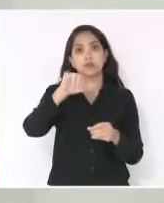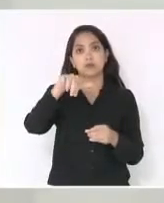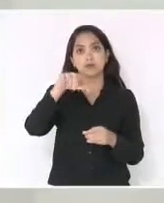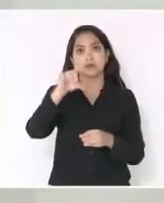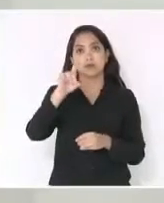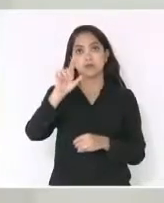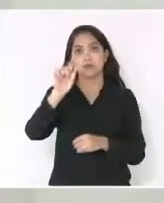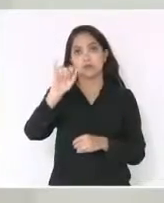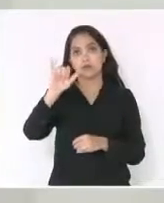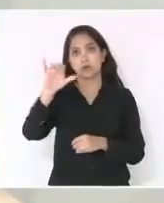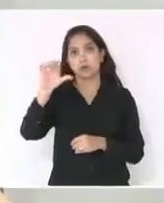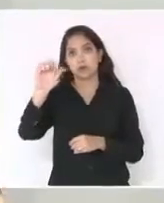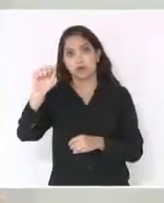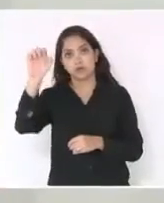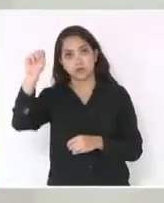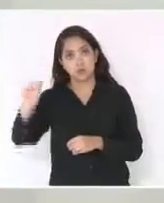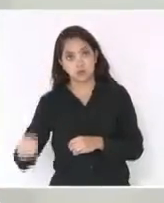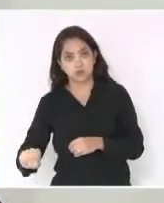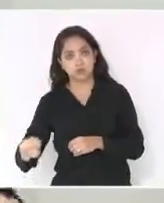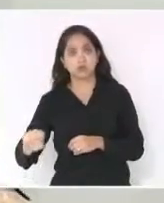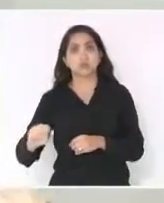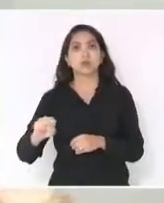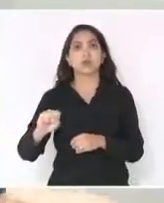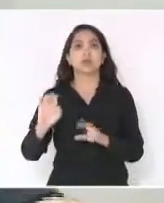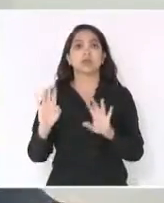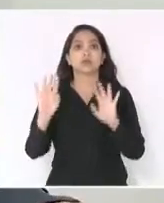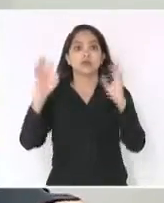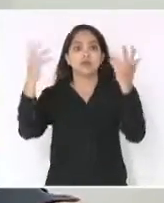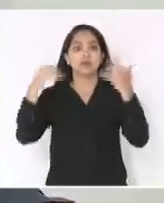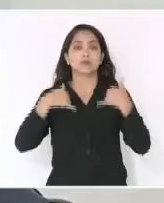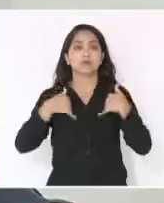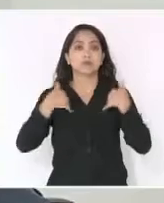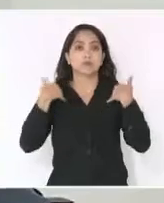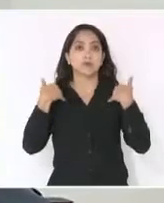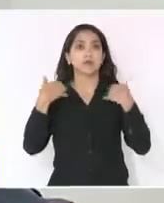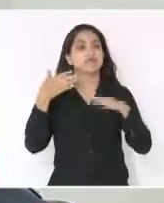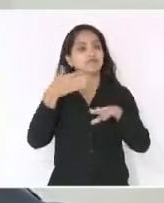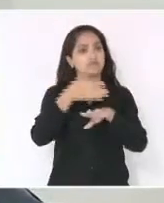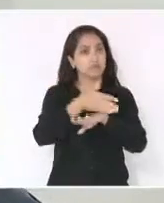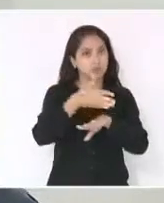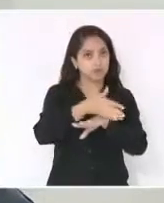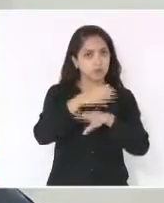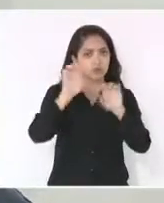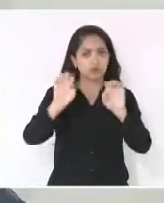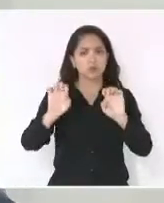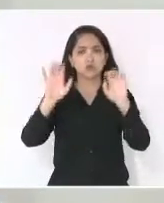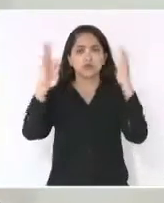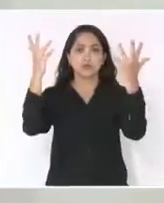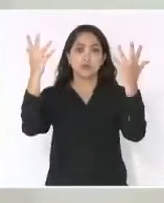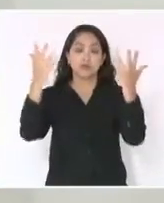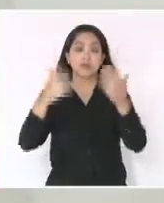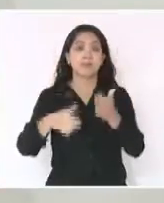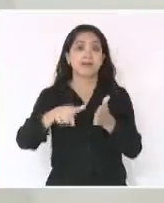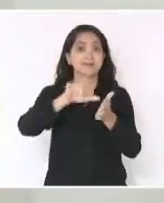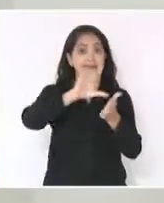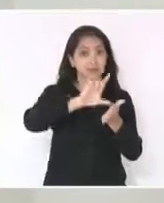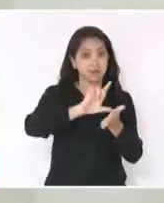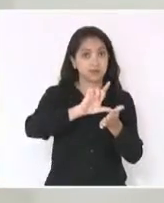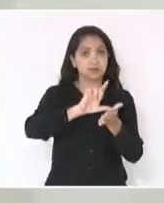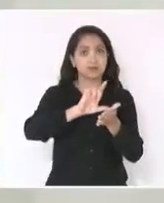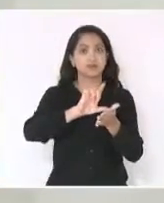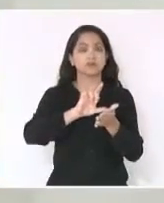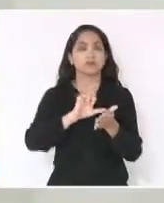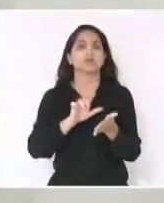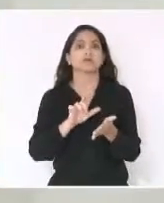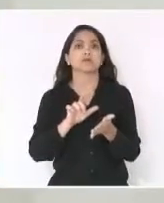nas comemorações do aniversário estivemos também lá participando dos eventos mas antes disso na condição de presidente